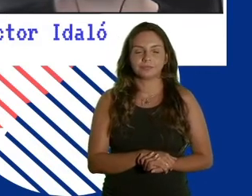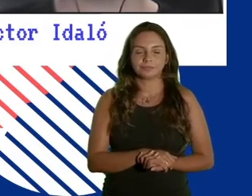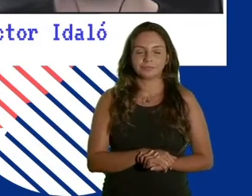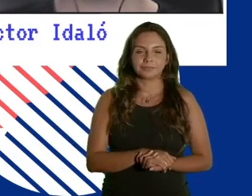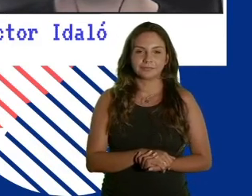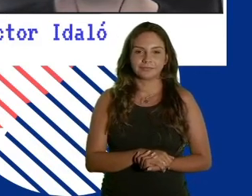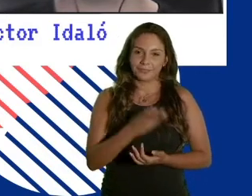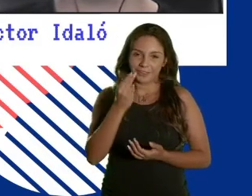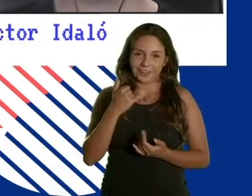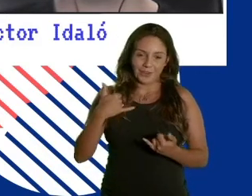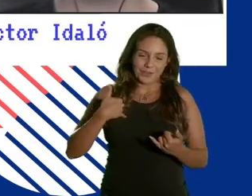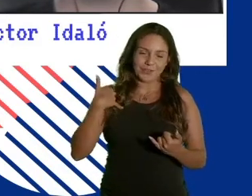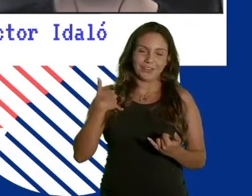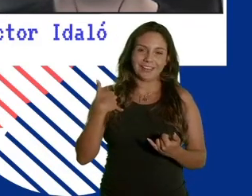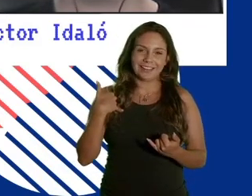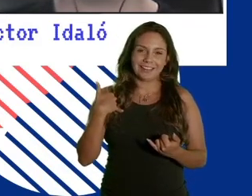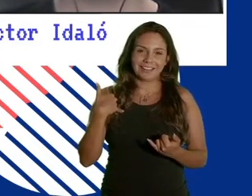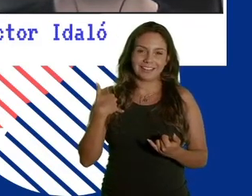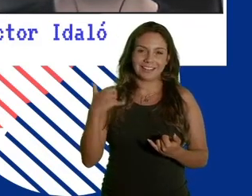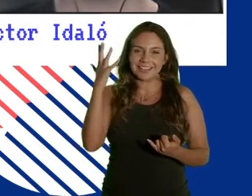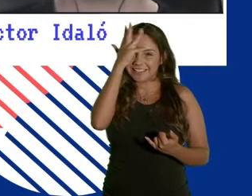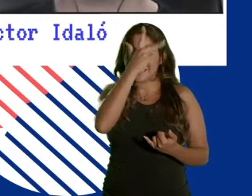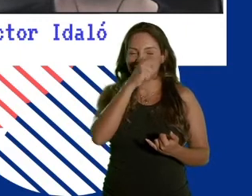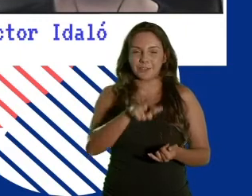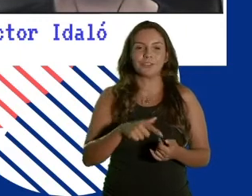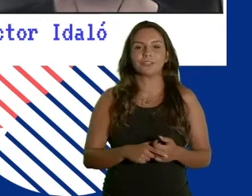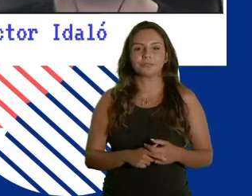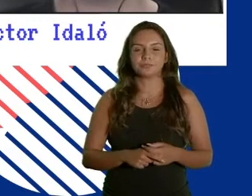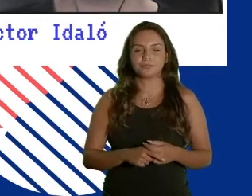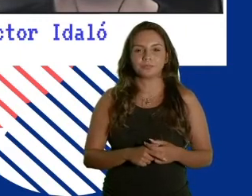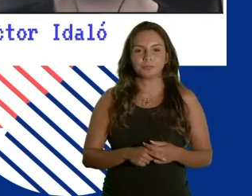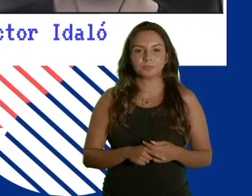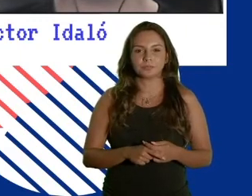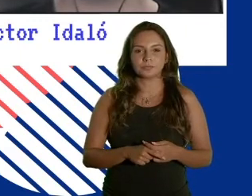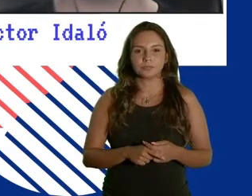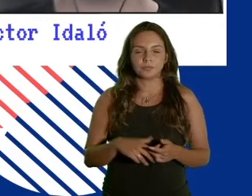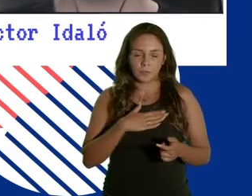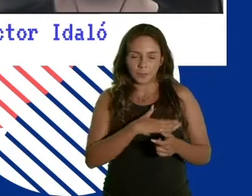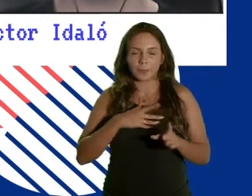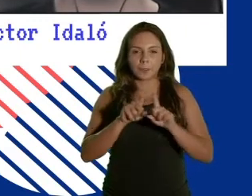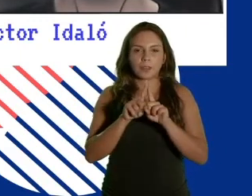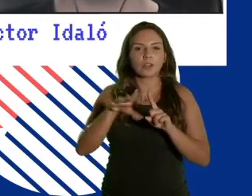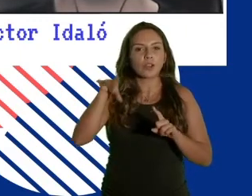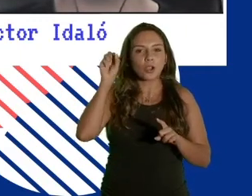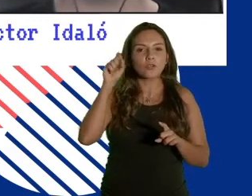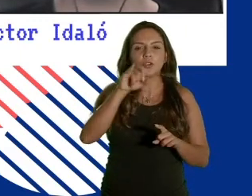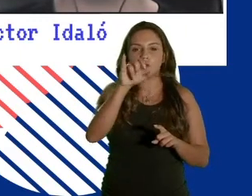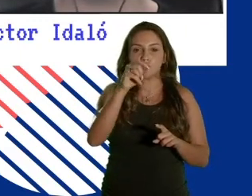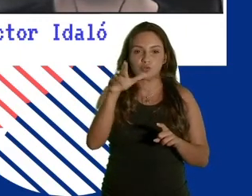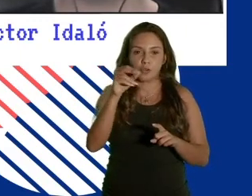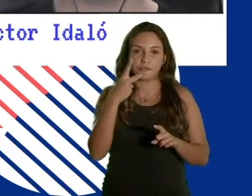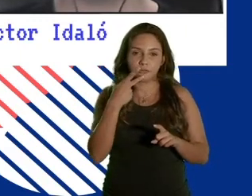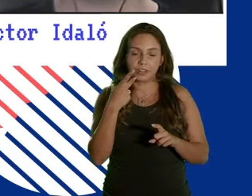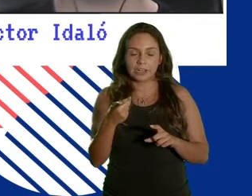maior orgulho, sabe? Mas a coisa mais linda. E gosto muito de ouvir o João Vitor falar